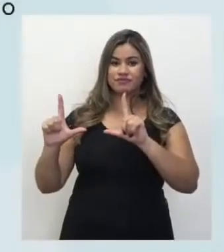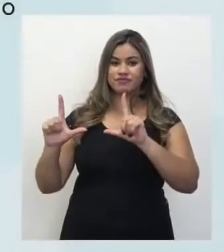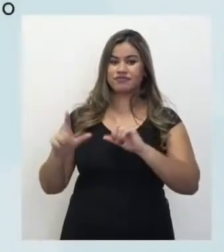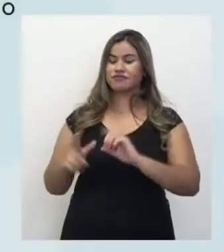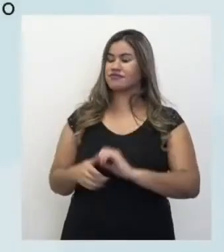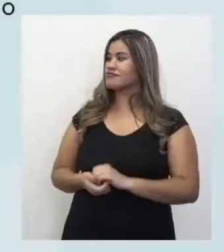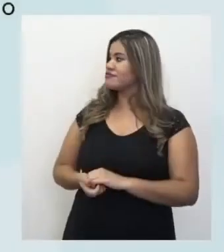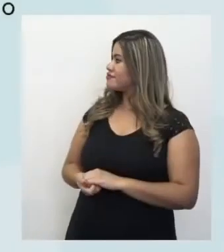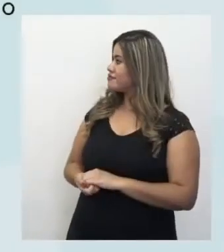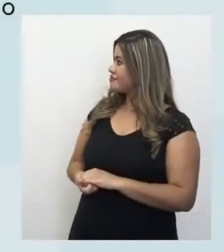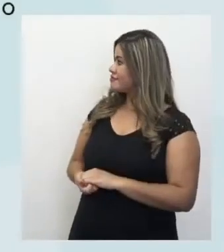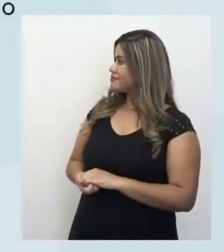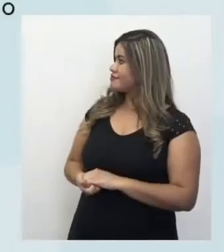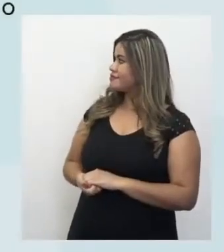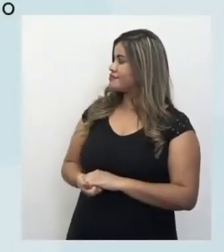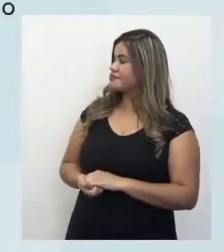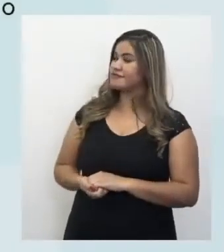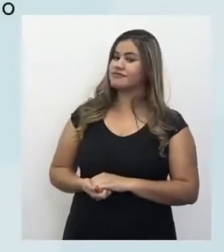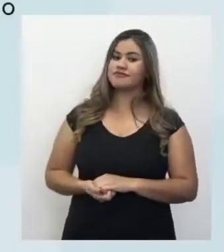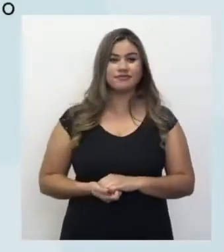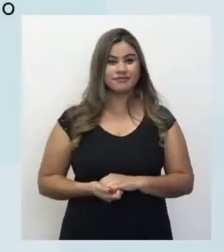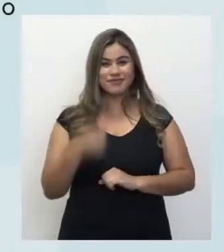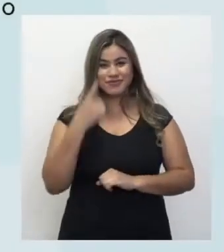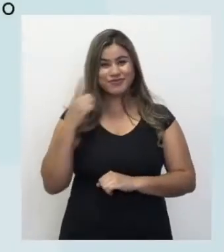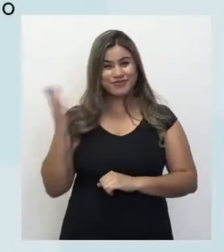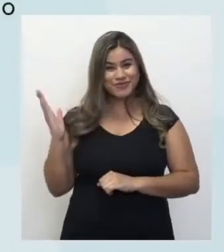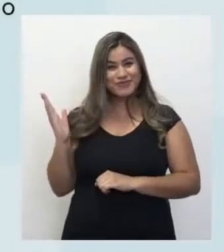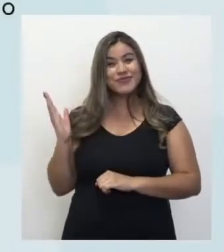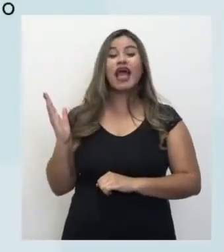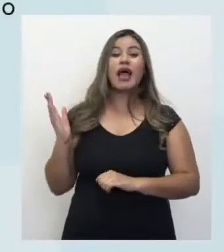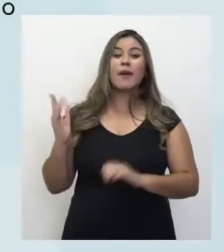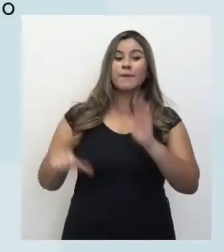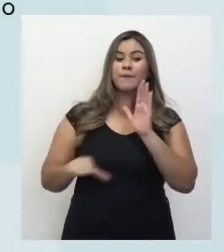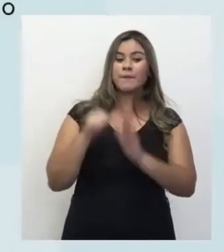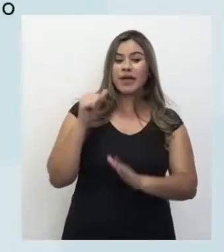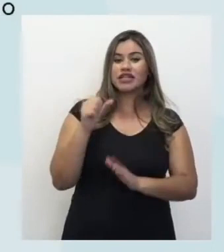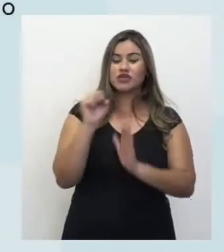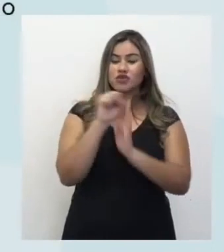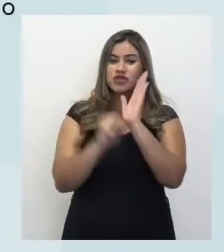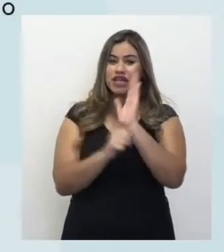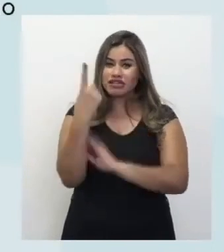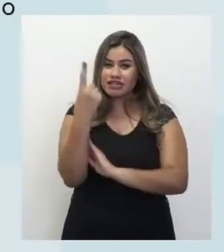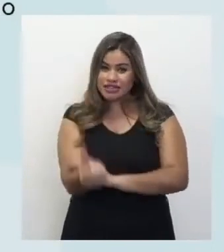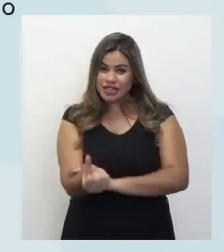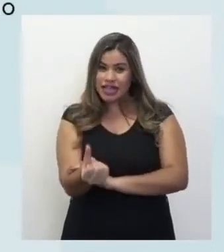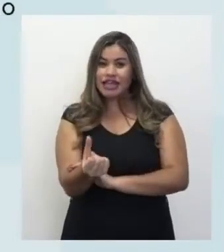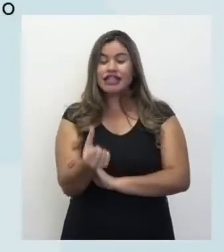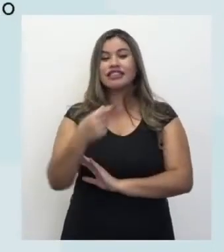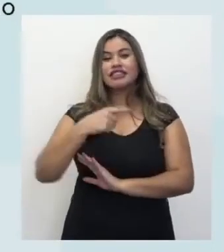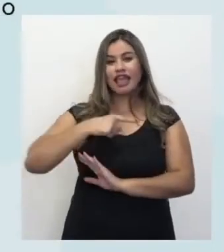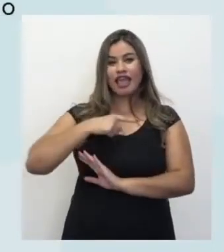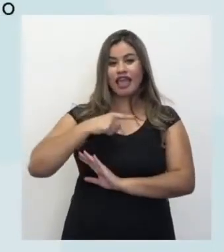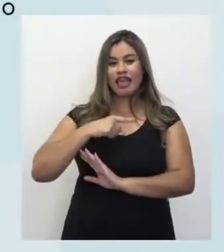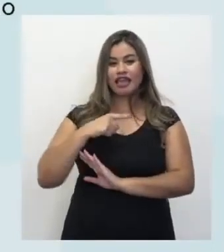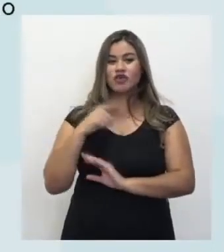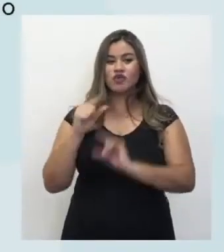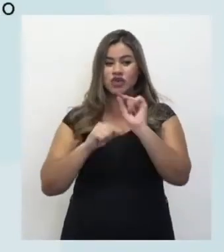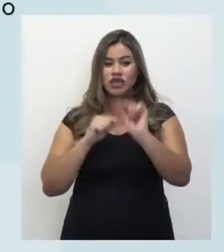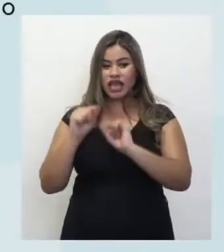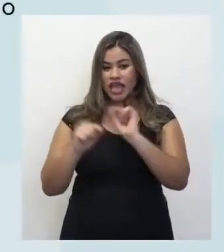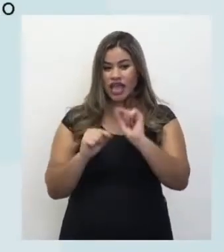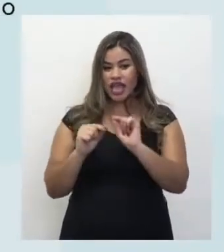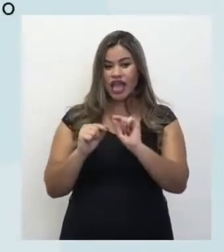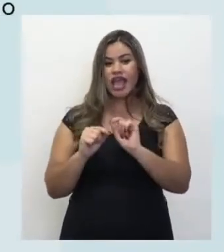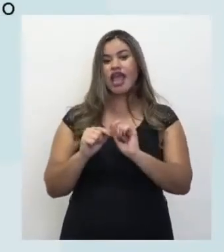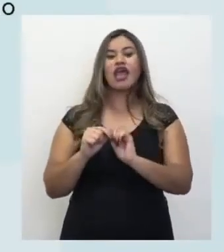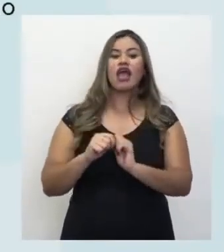das primeiras edições, né, do século XVI, da Farsa de Inês Pereira. Note como está grafado como